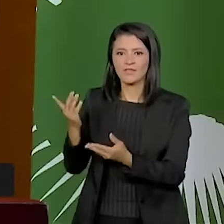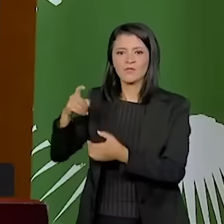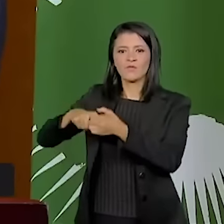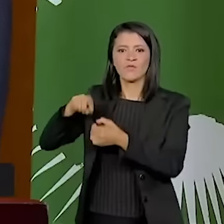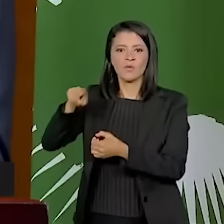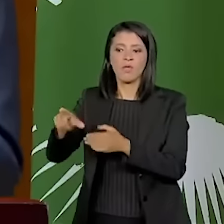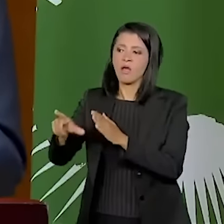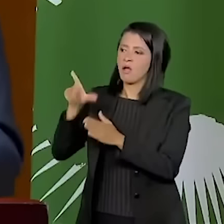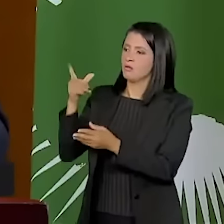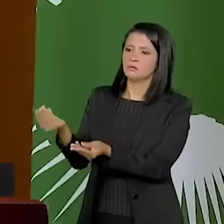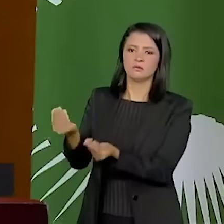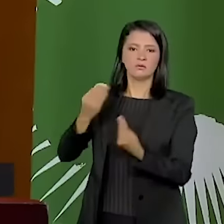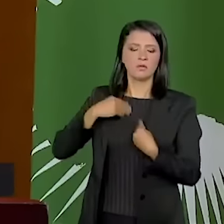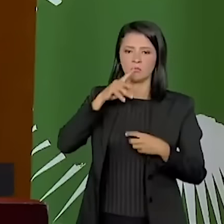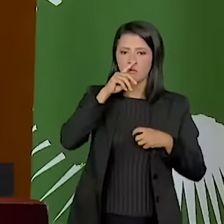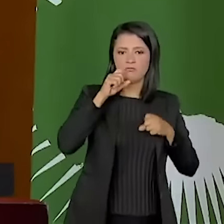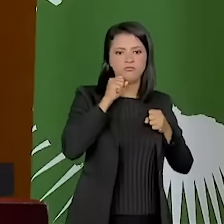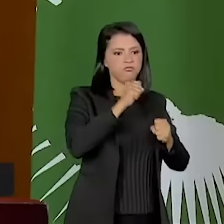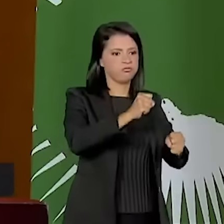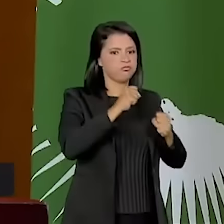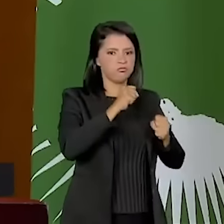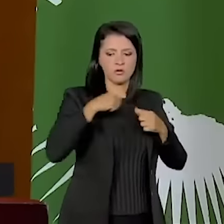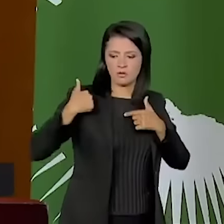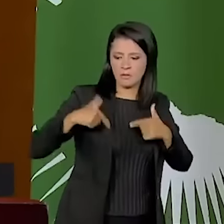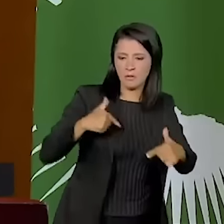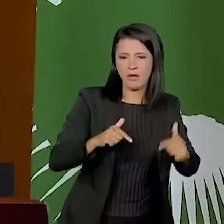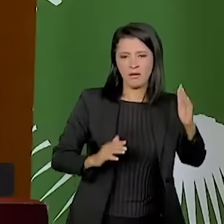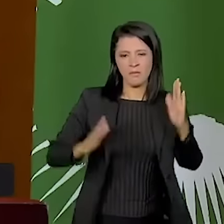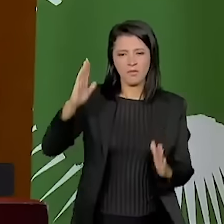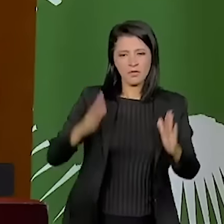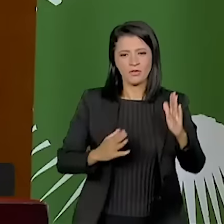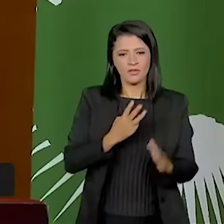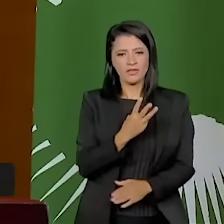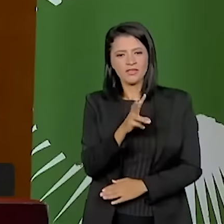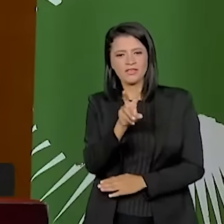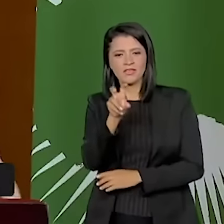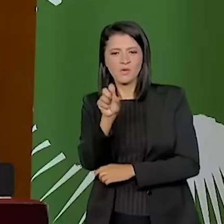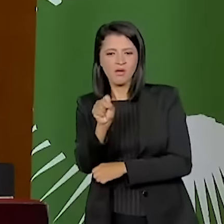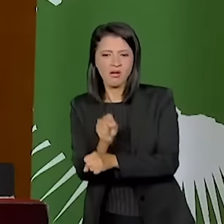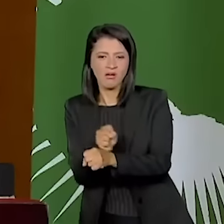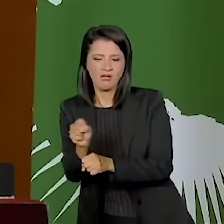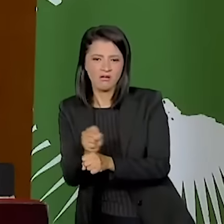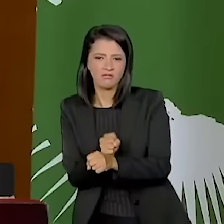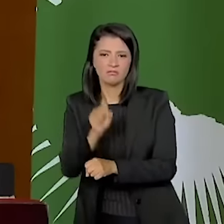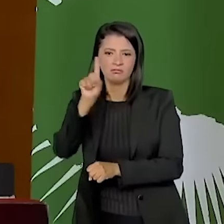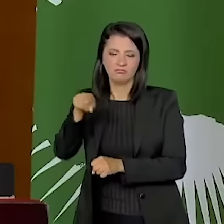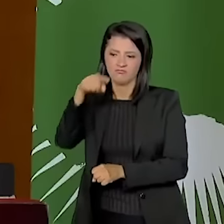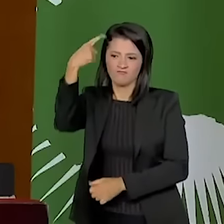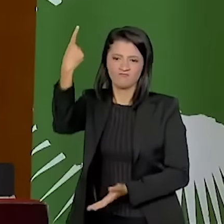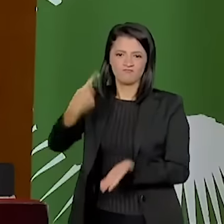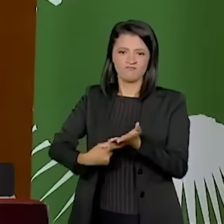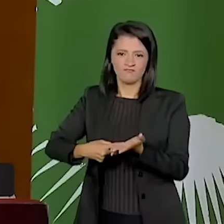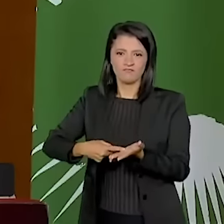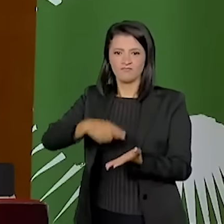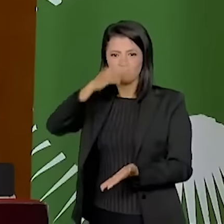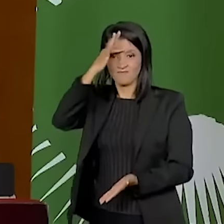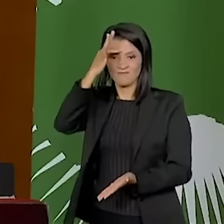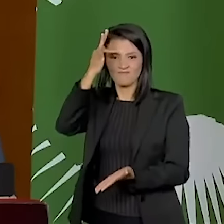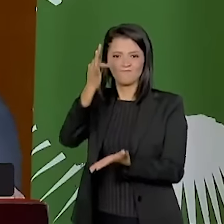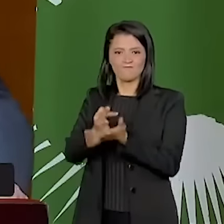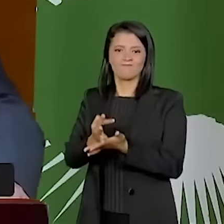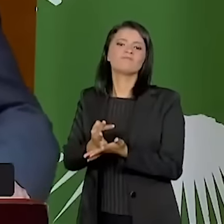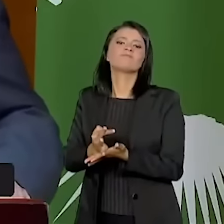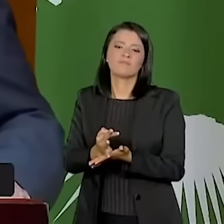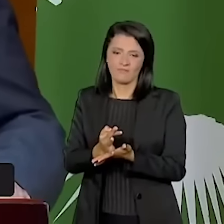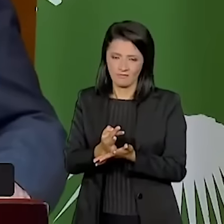eles nos deram como força de trabalho durante 350 anos. É um compromisso de fé.